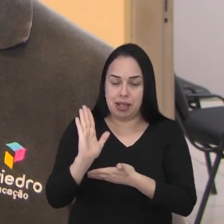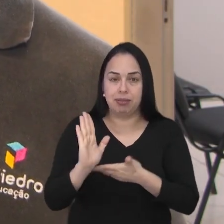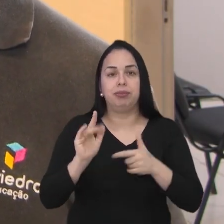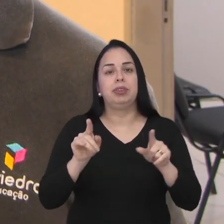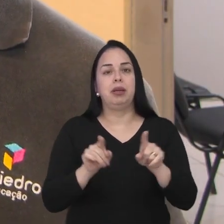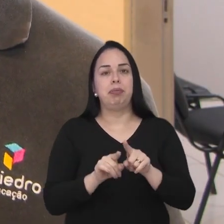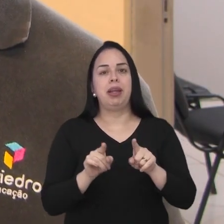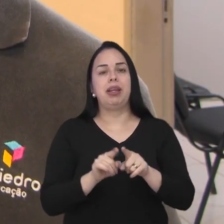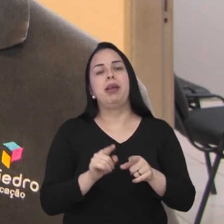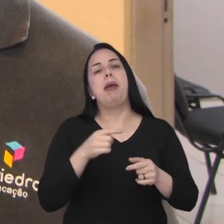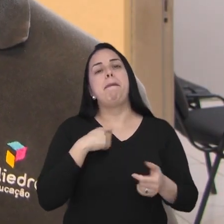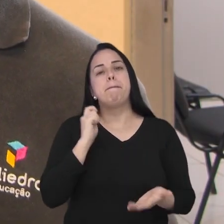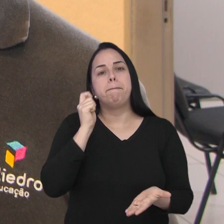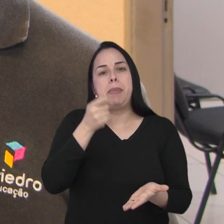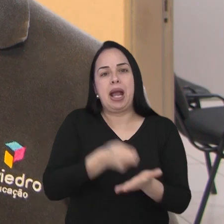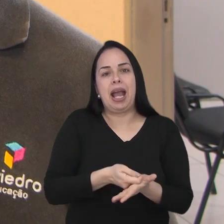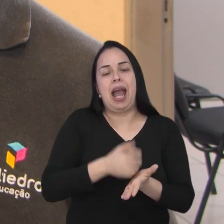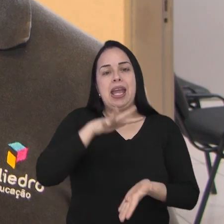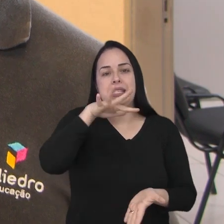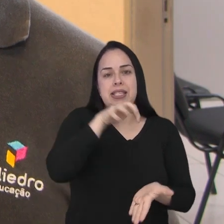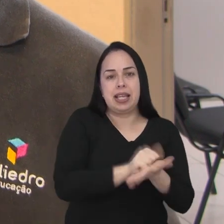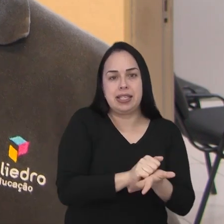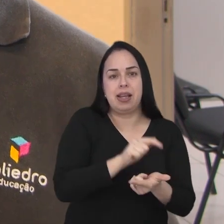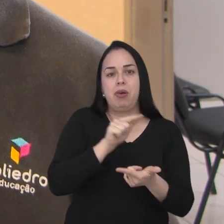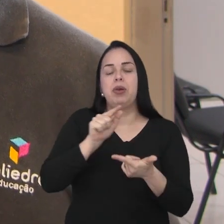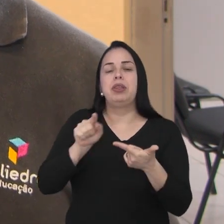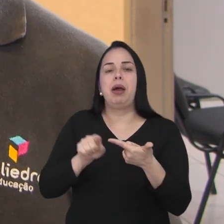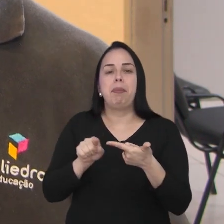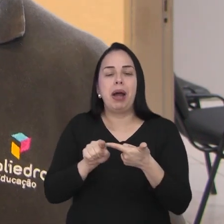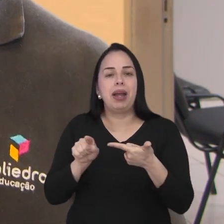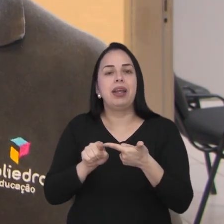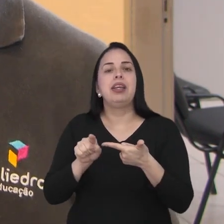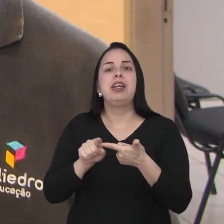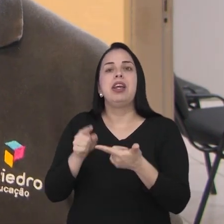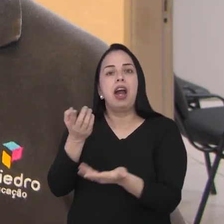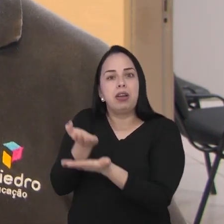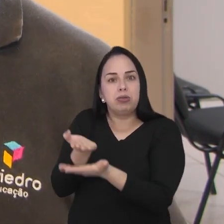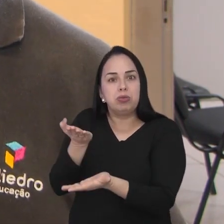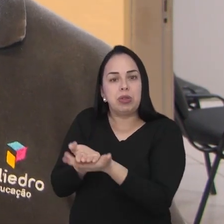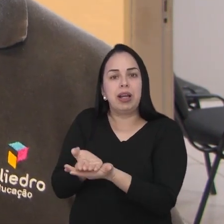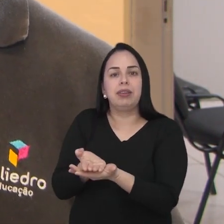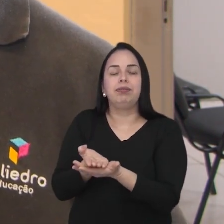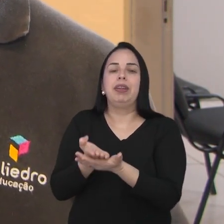deslocamento, o custo com inscrição pesa na hora dos alunos selecionarem,